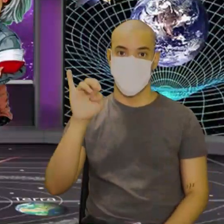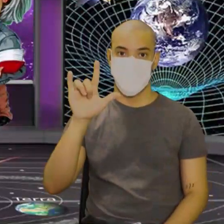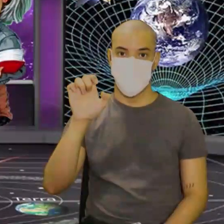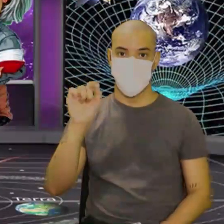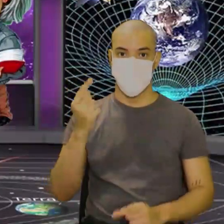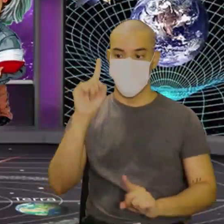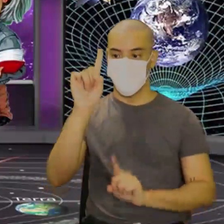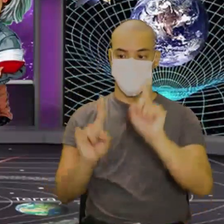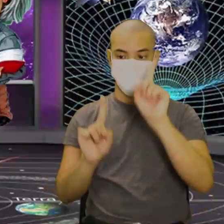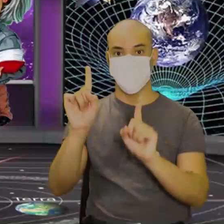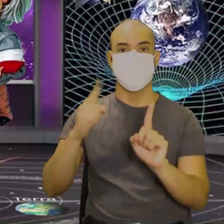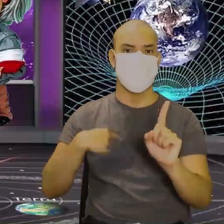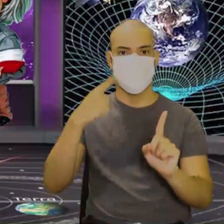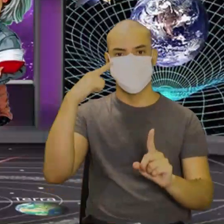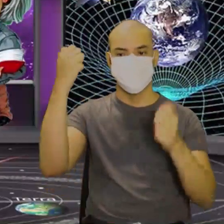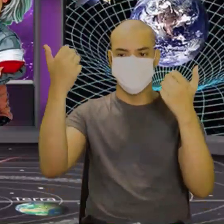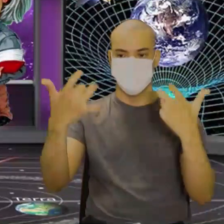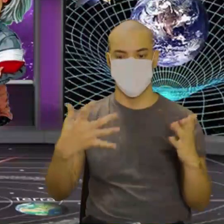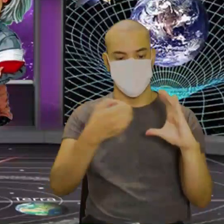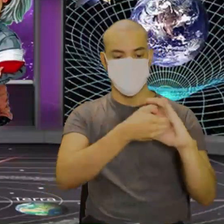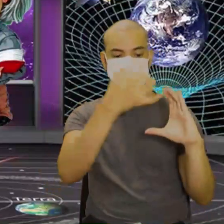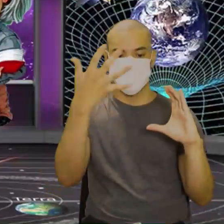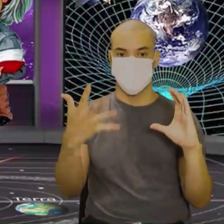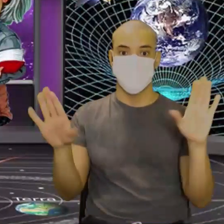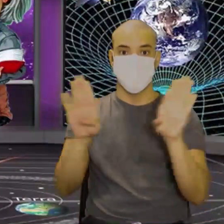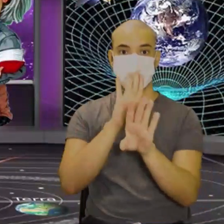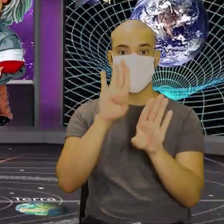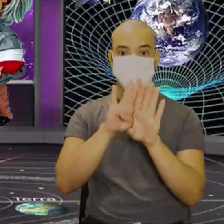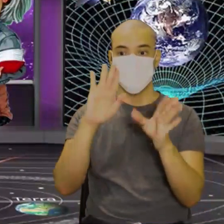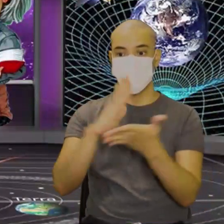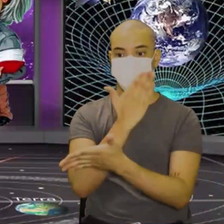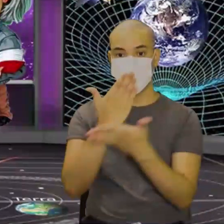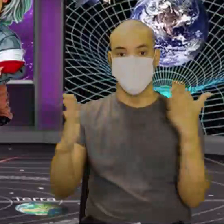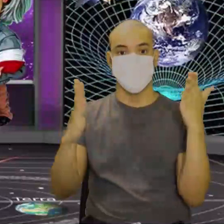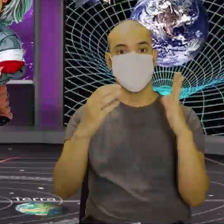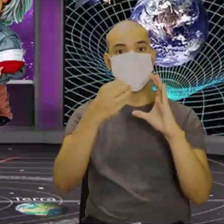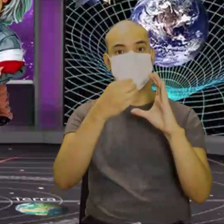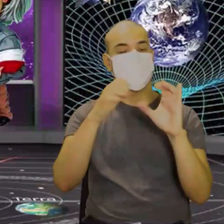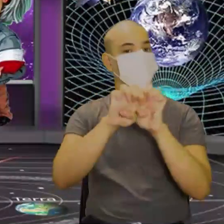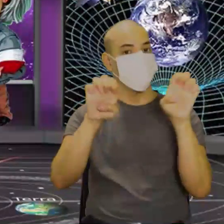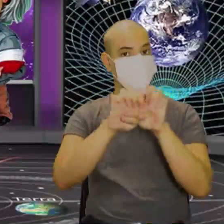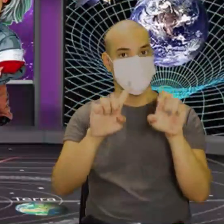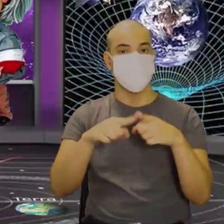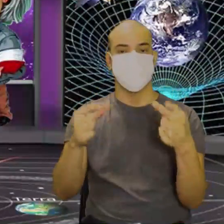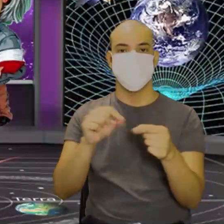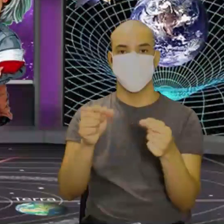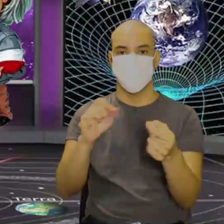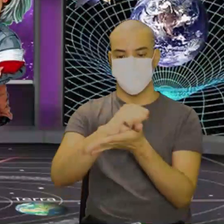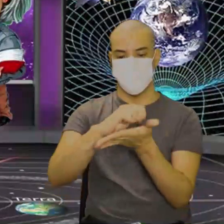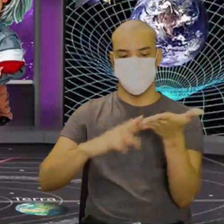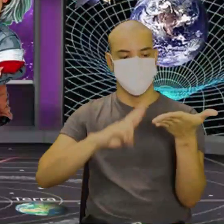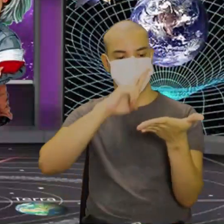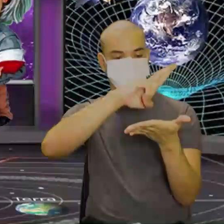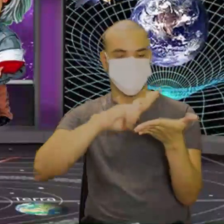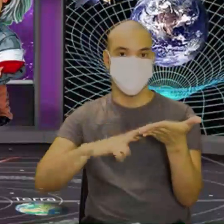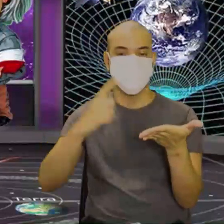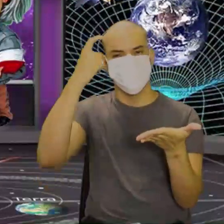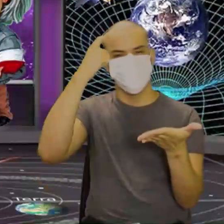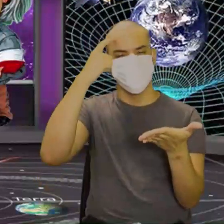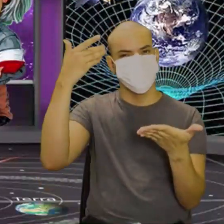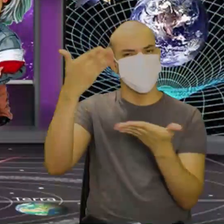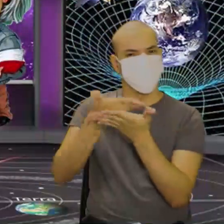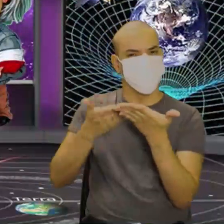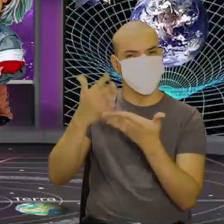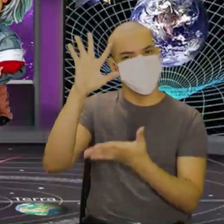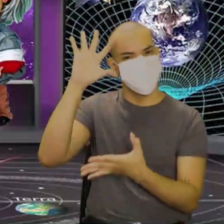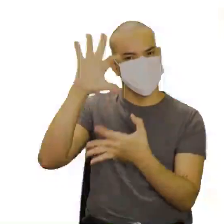as características, vimos também algumas equações. Então agora nós vamos fazer atividade para poder fazer essas